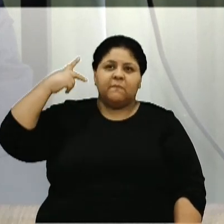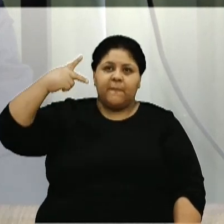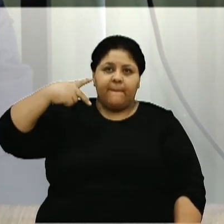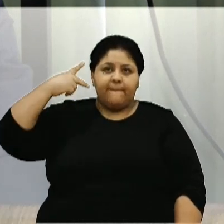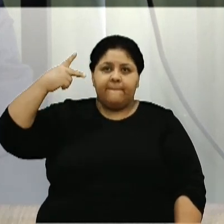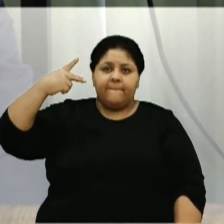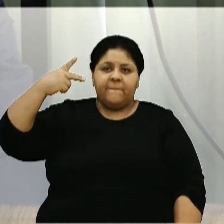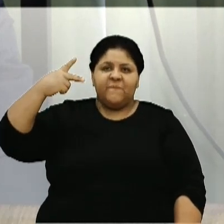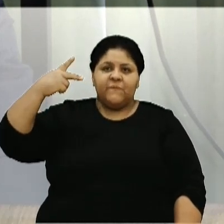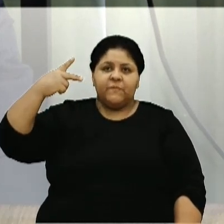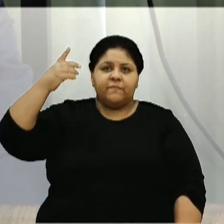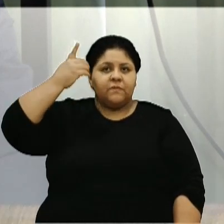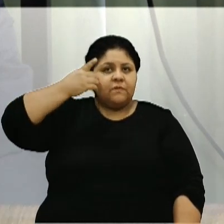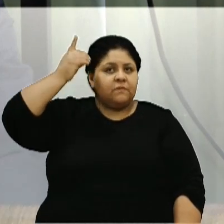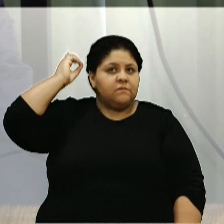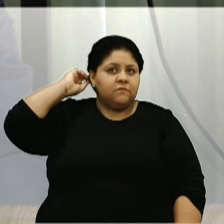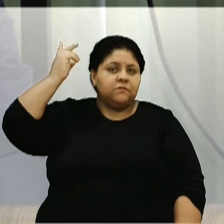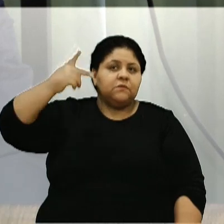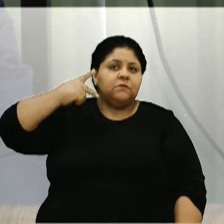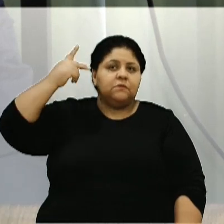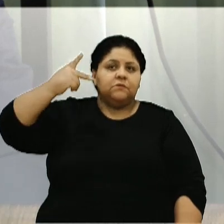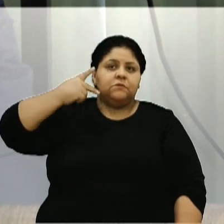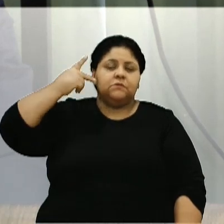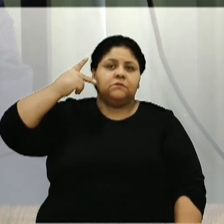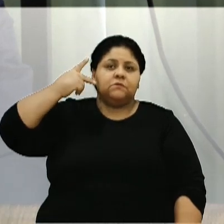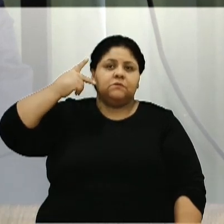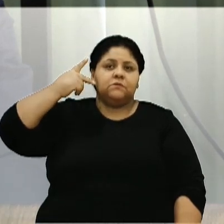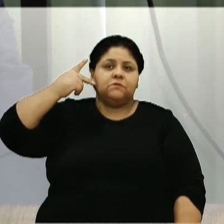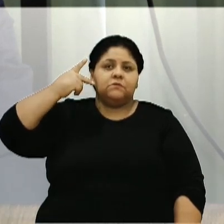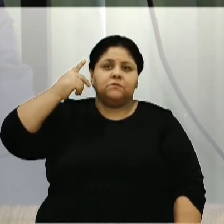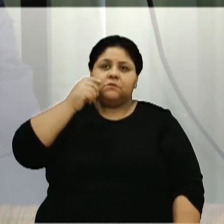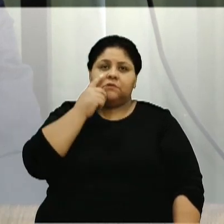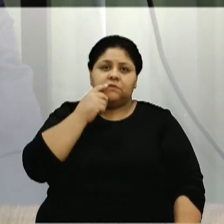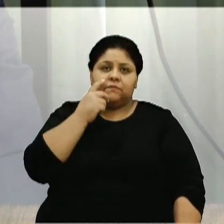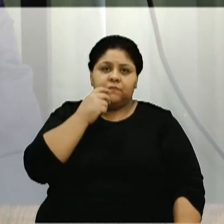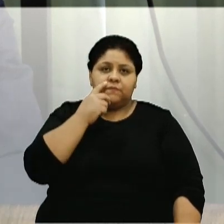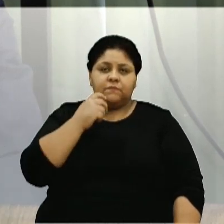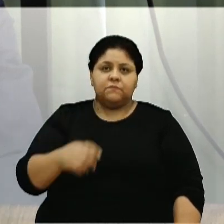vereador Lucas Gil e vereadora Roselaine Frigeri.